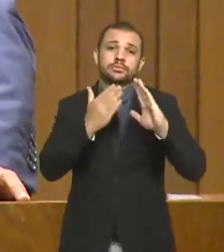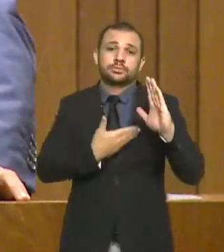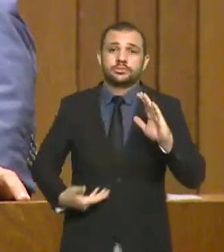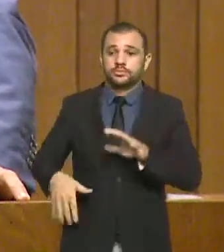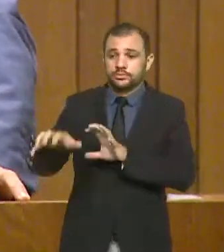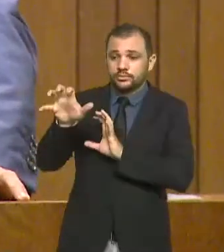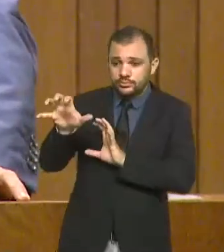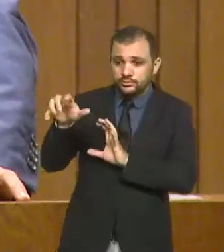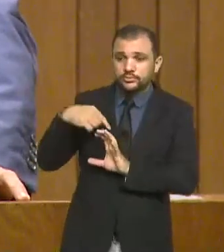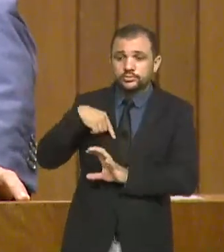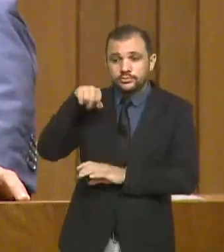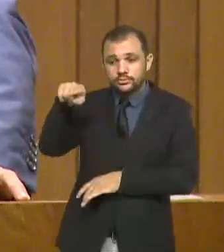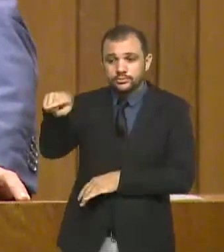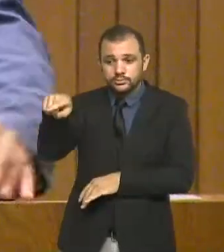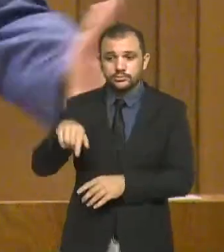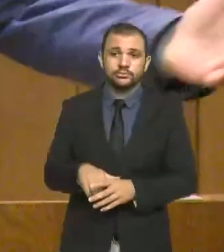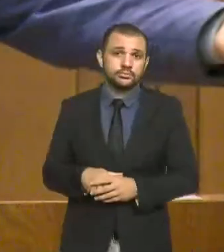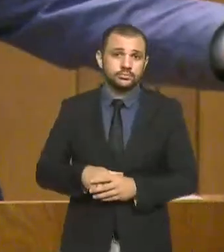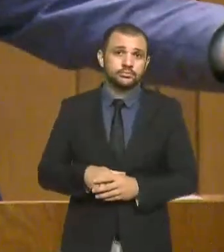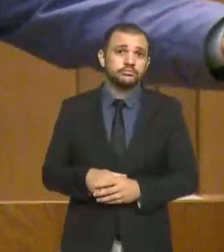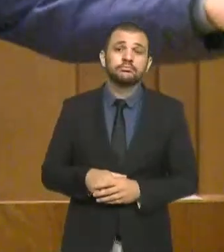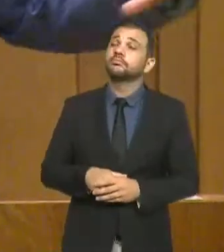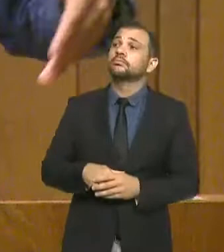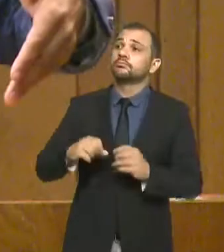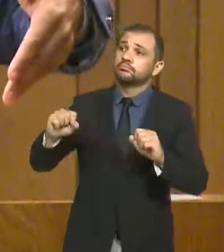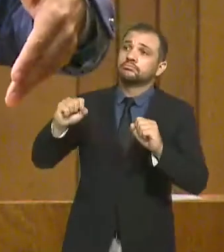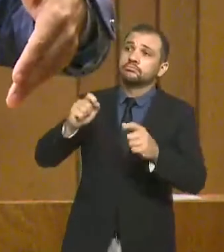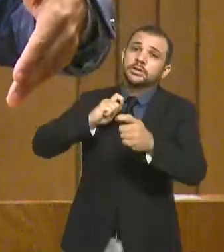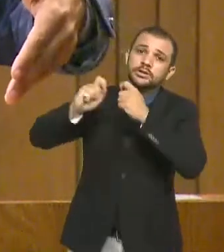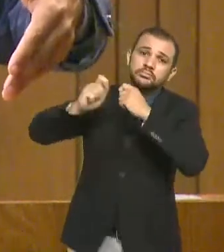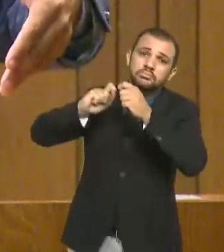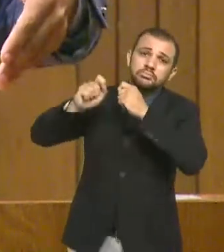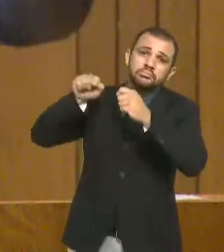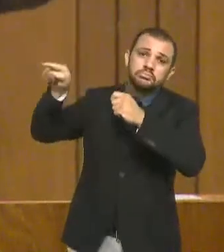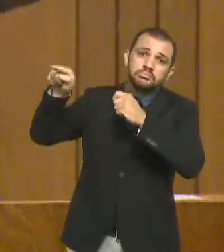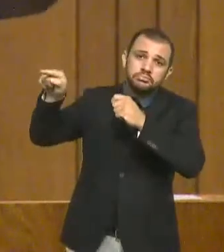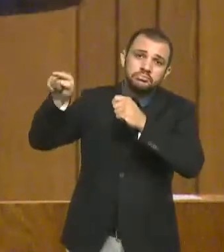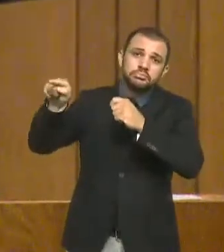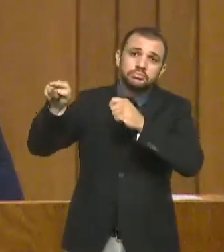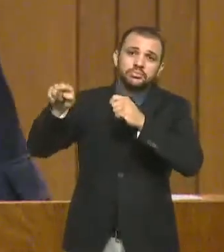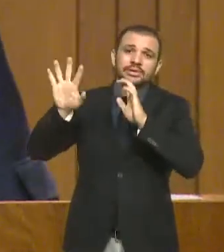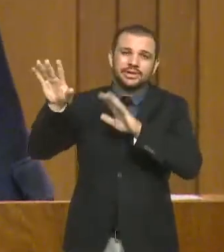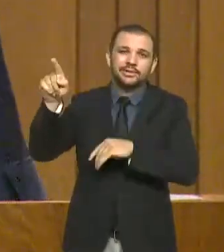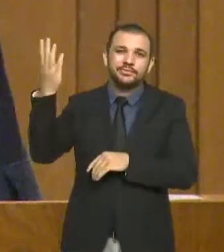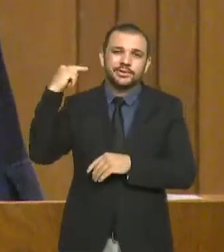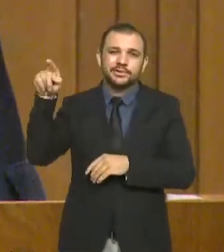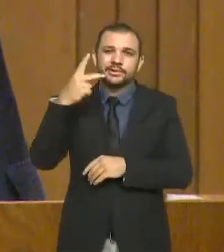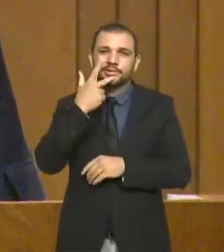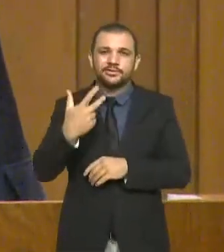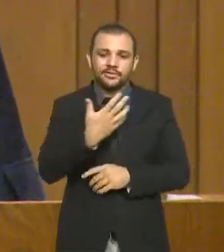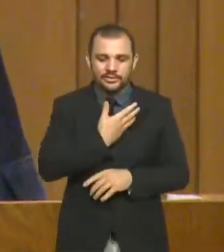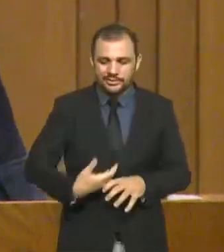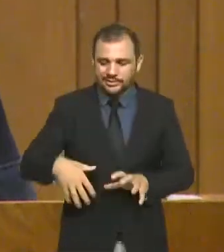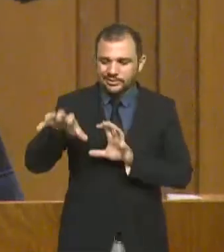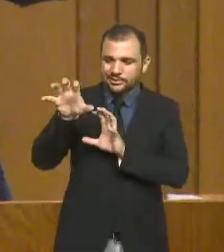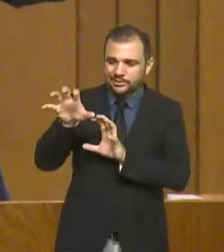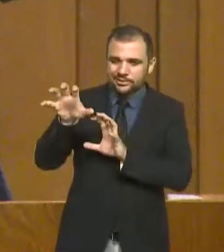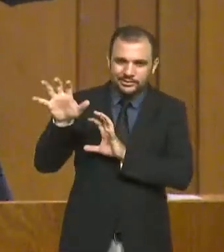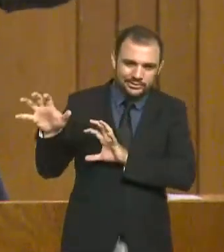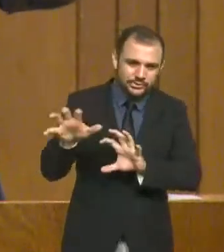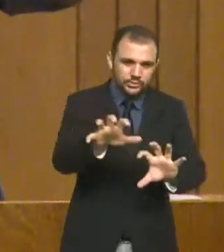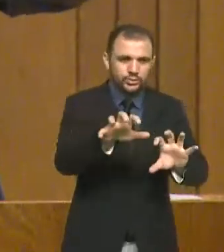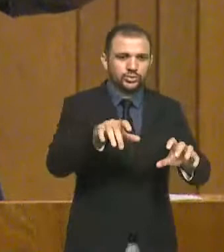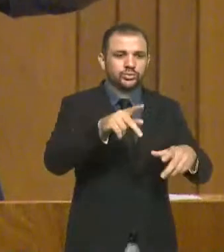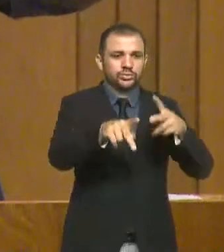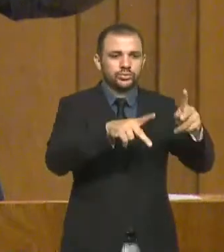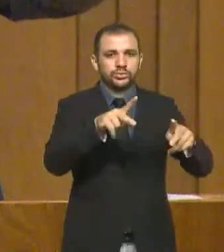leões jamais iriam avançar contra a população. Os leões estão avançando contra os trabalhadores no Detran. Estão avançando